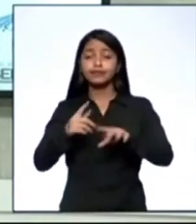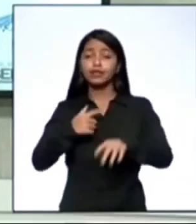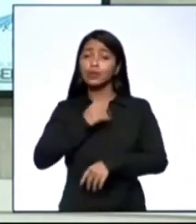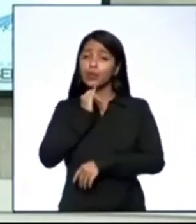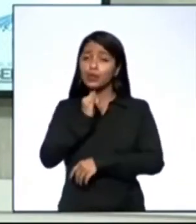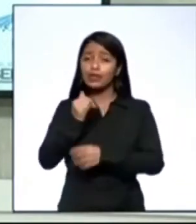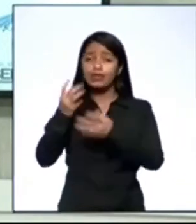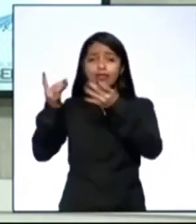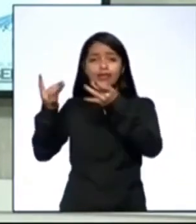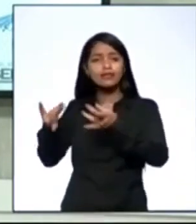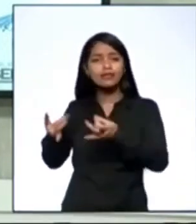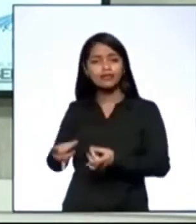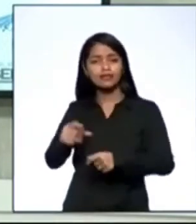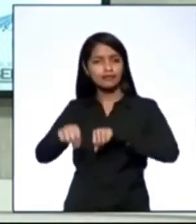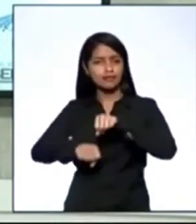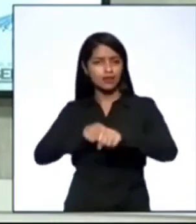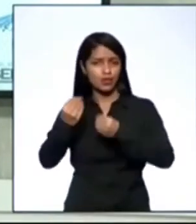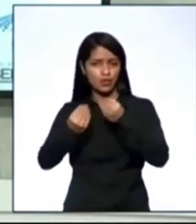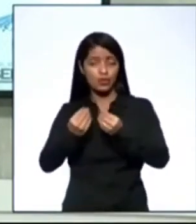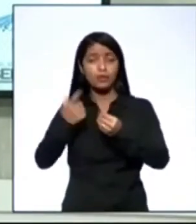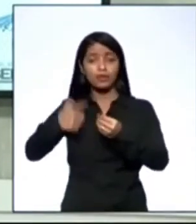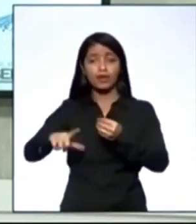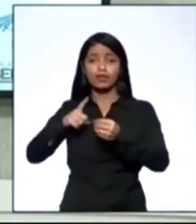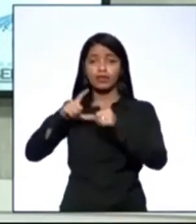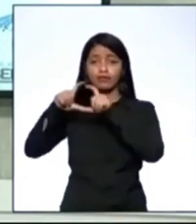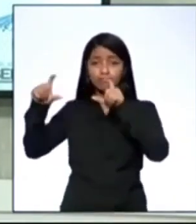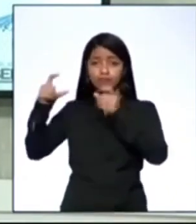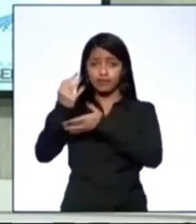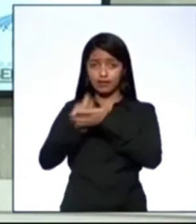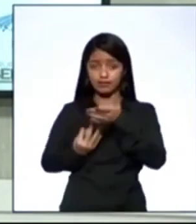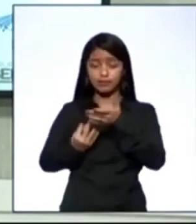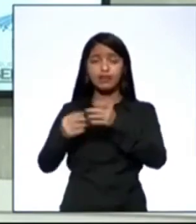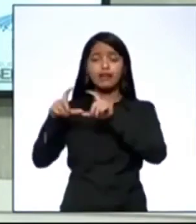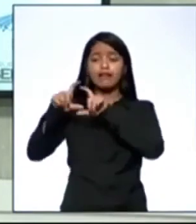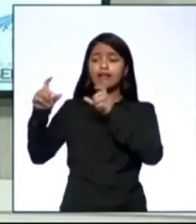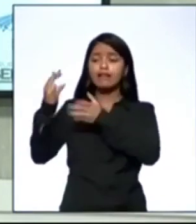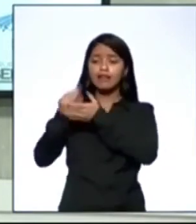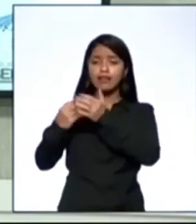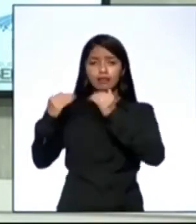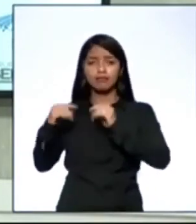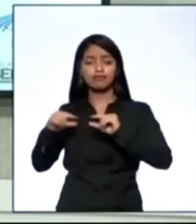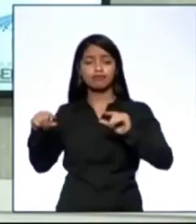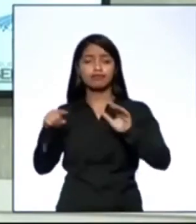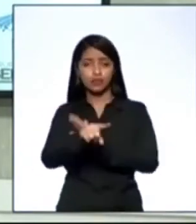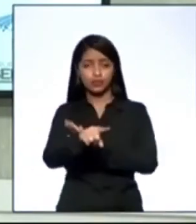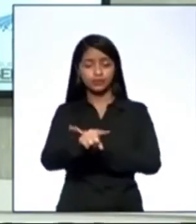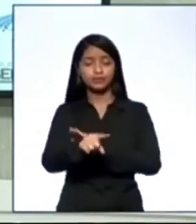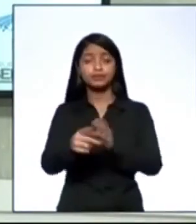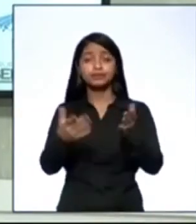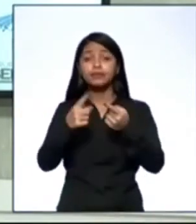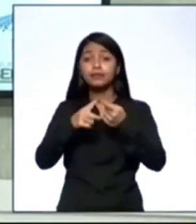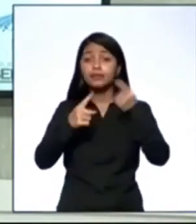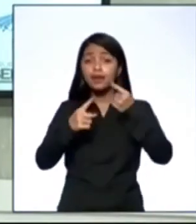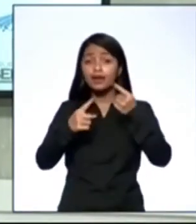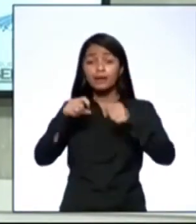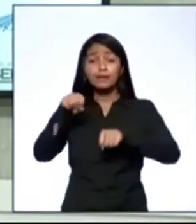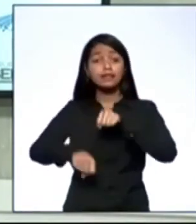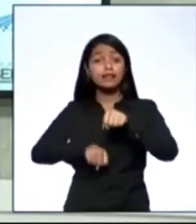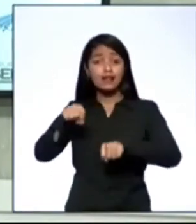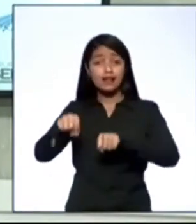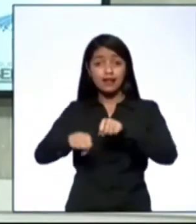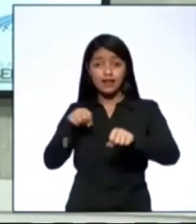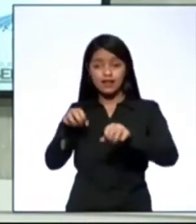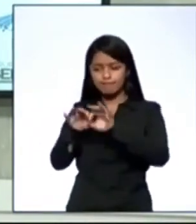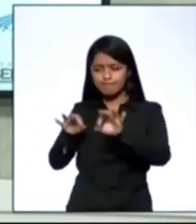vocês detalhes da bicicleta. E tinha um texto, e no texto vinha a pergunta. Vamos primeiramente olhar a bicicleta, a bike